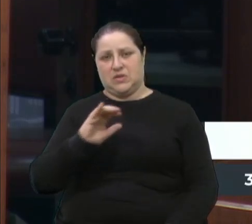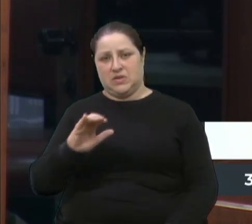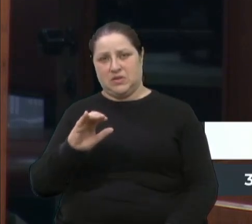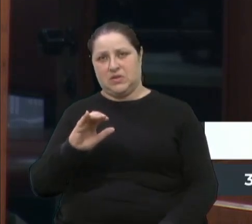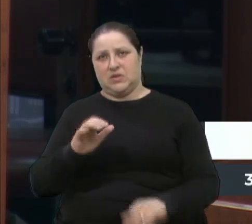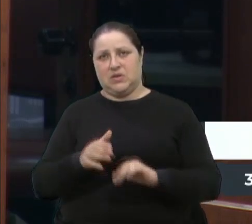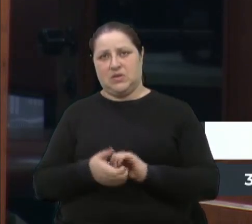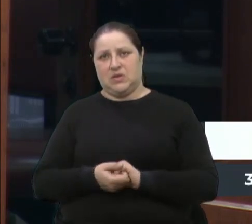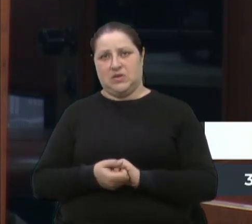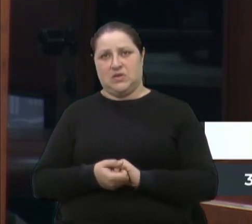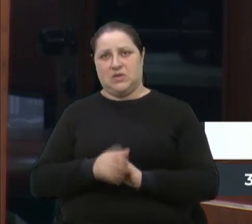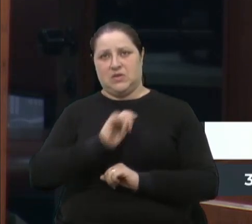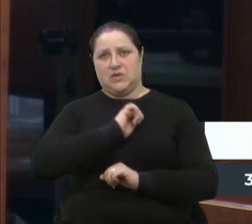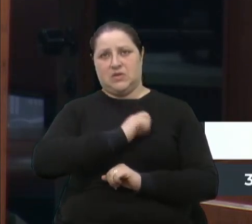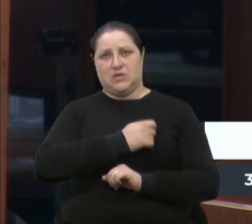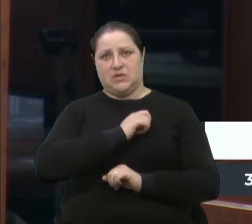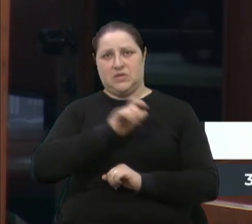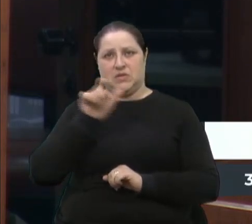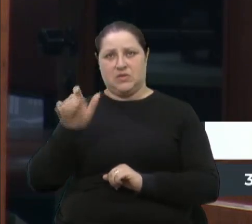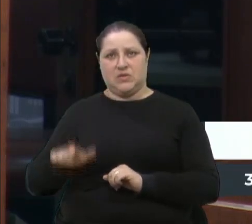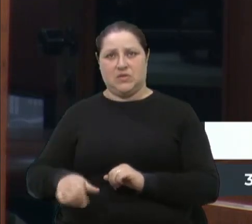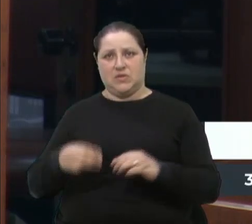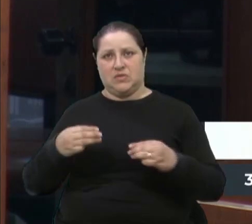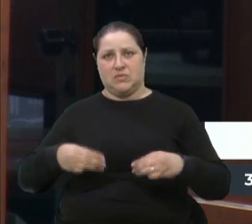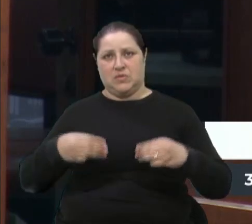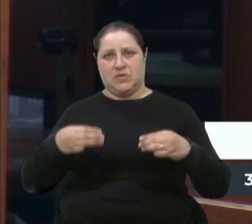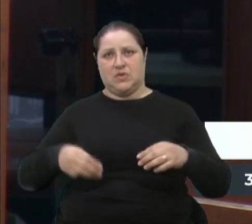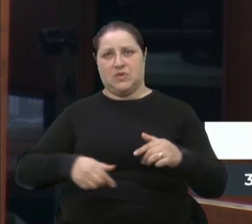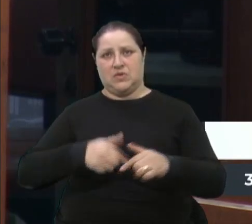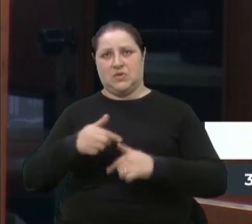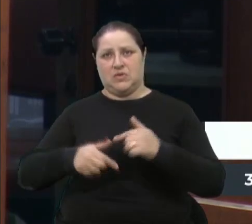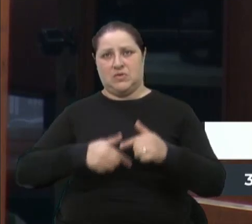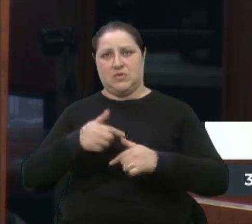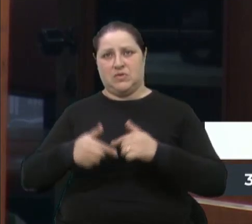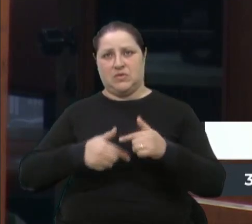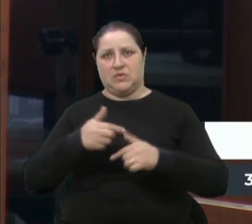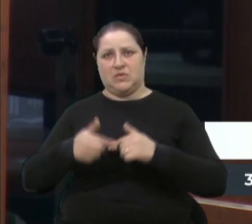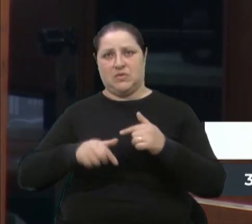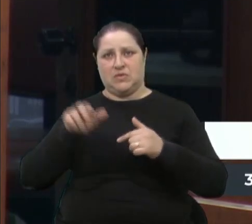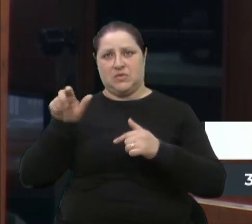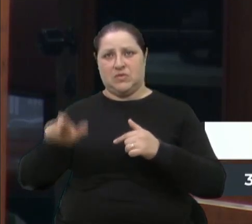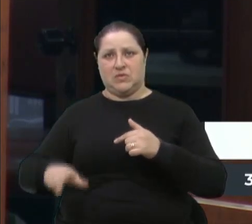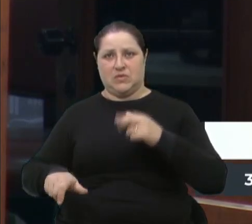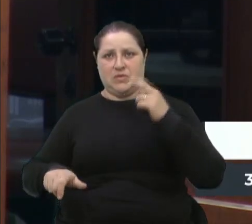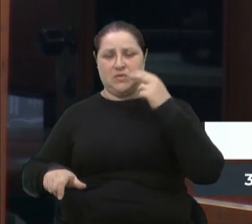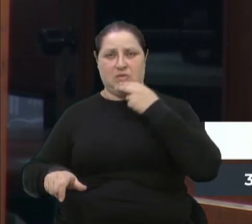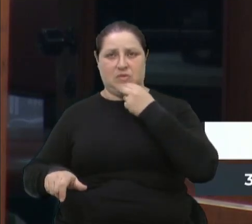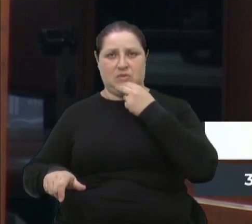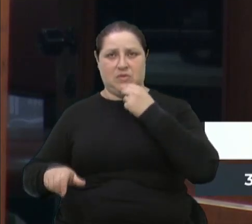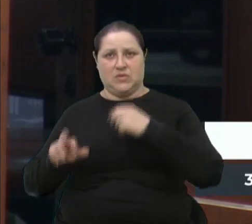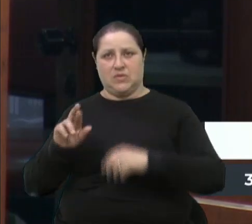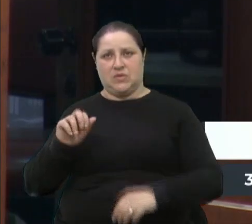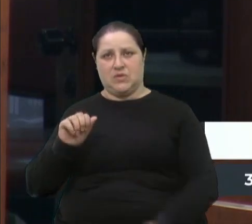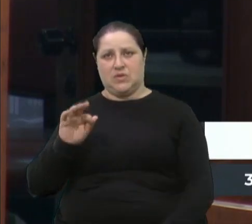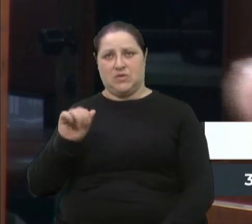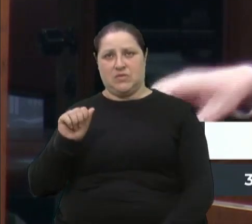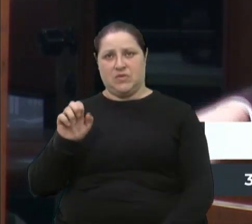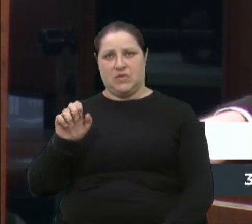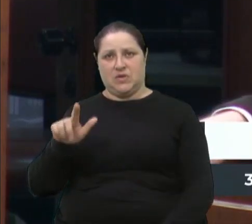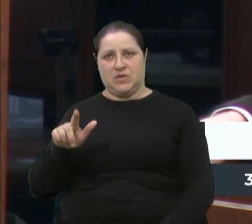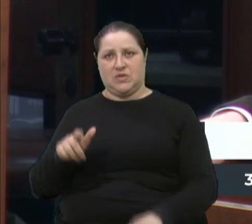com o auditor fiscal do Ministério do Trabalho e Emprego, o senhor Rafael